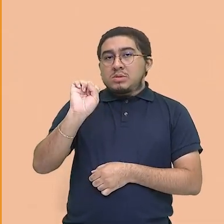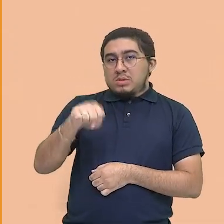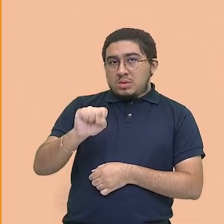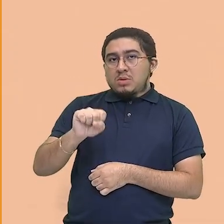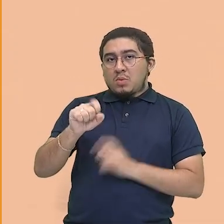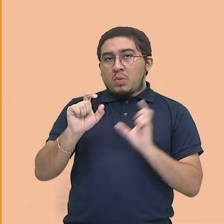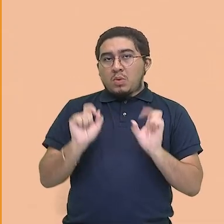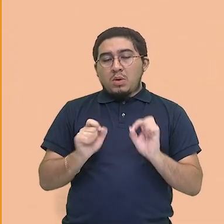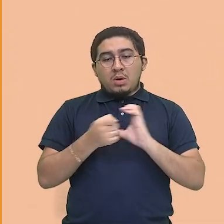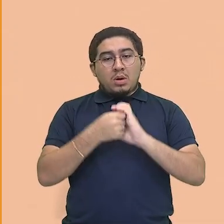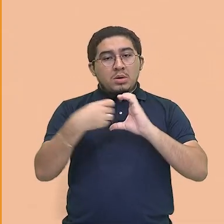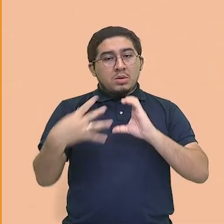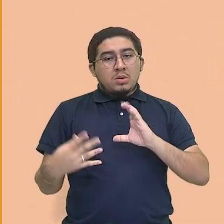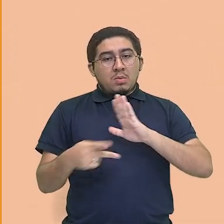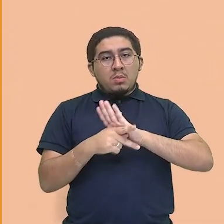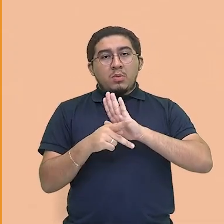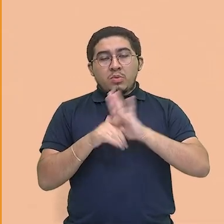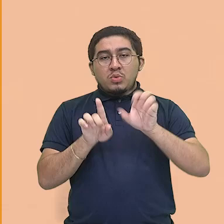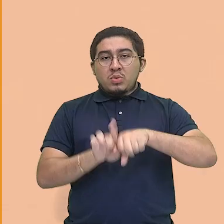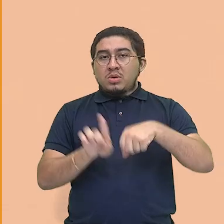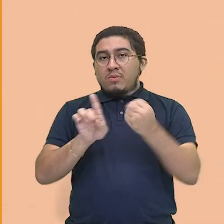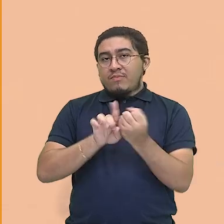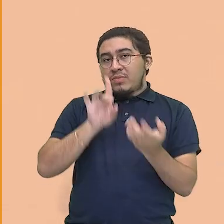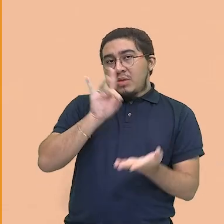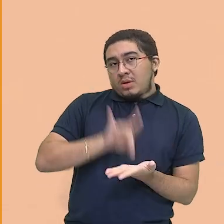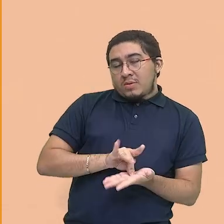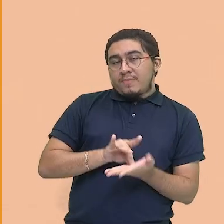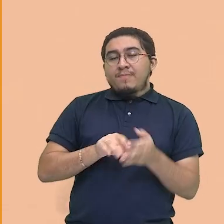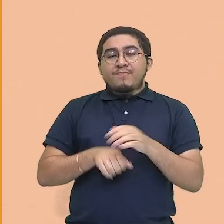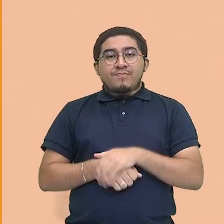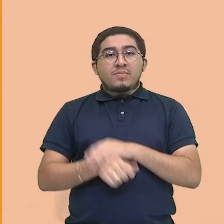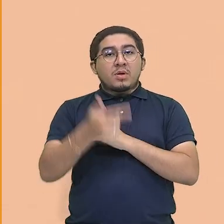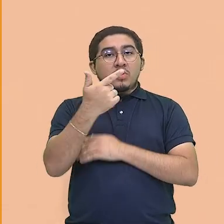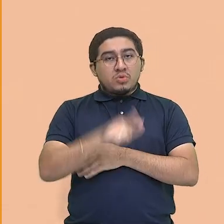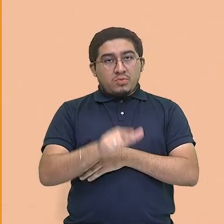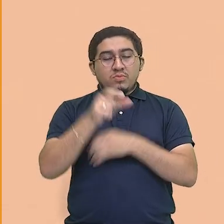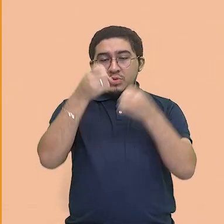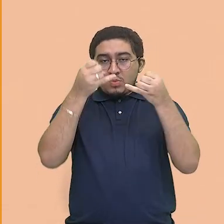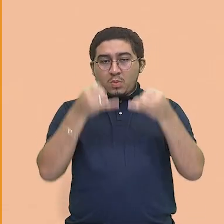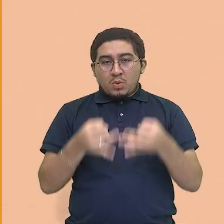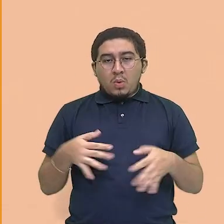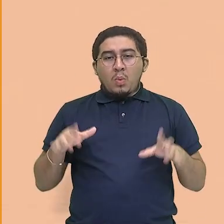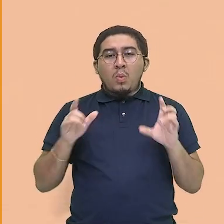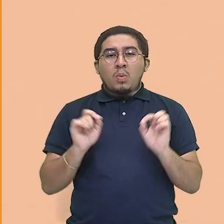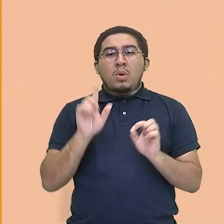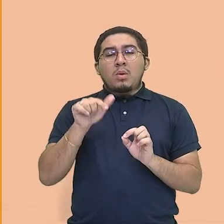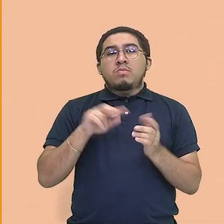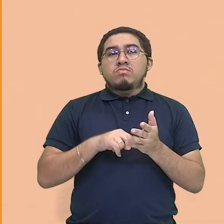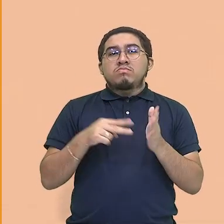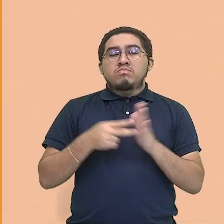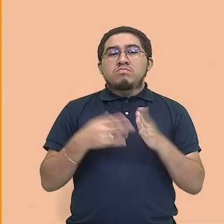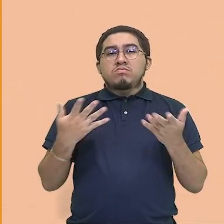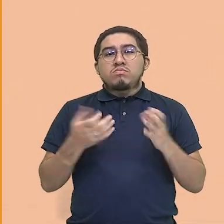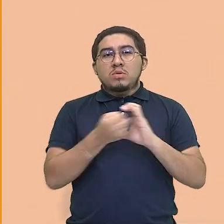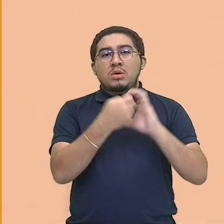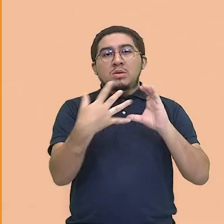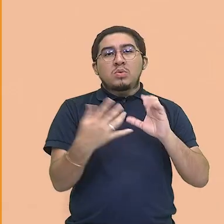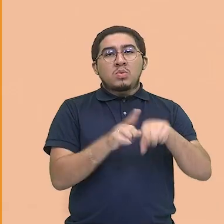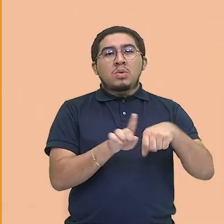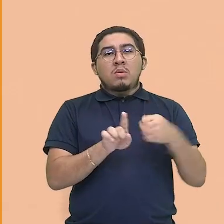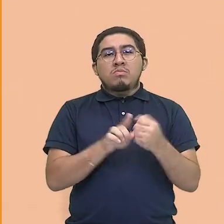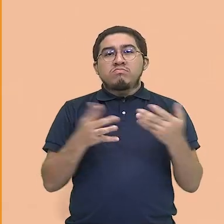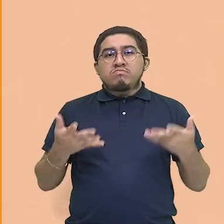as características sociais. Mais uma vez eu digo, e o que são